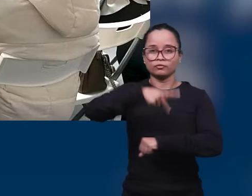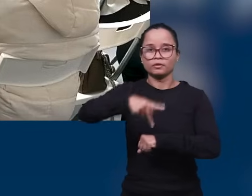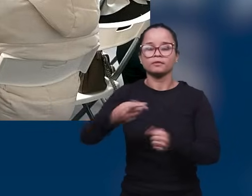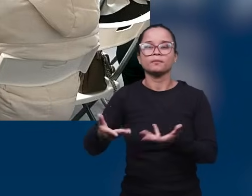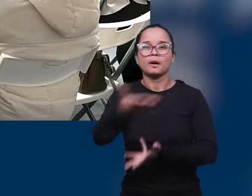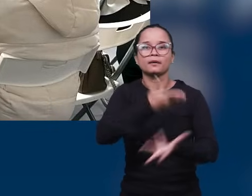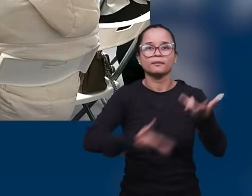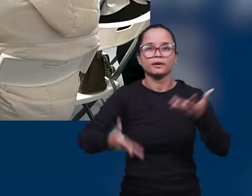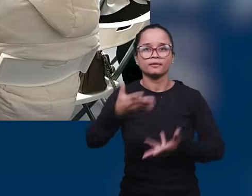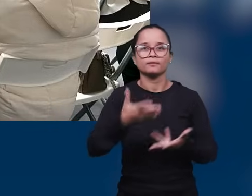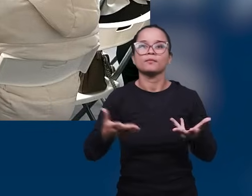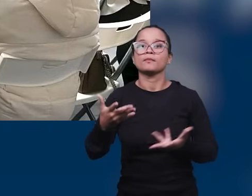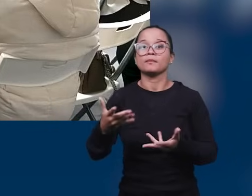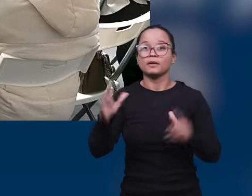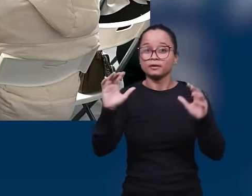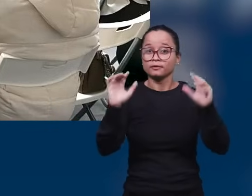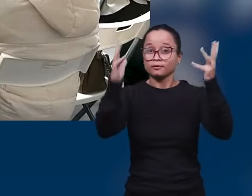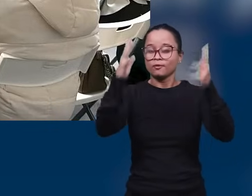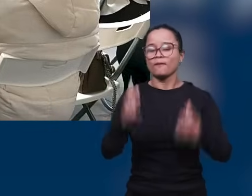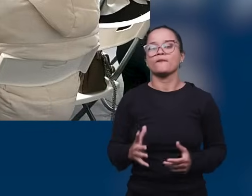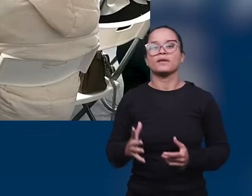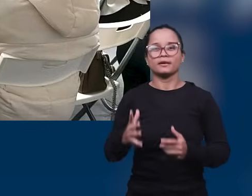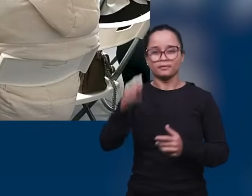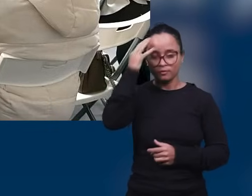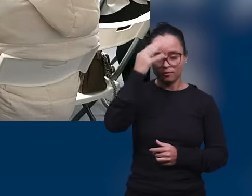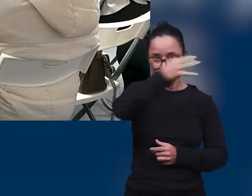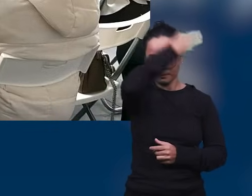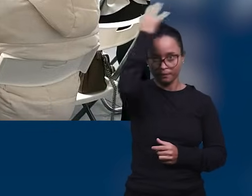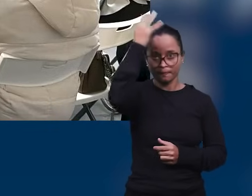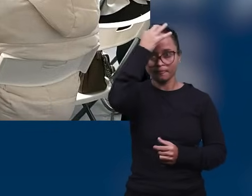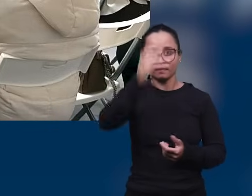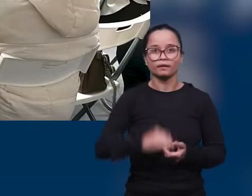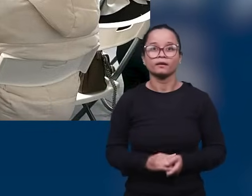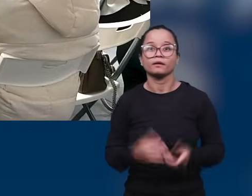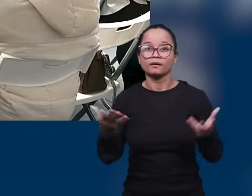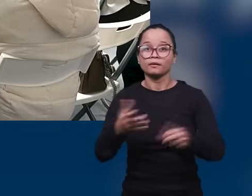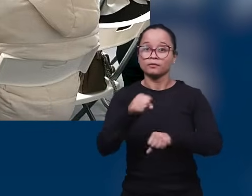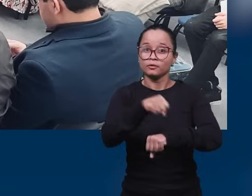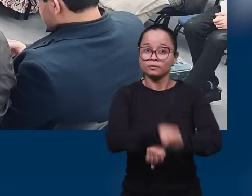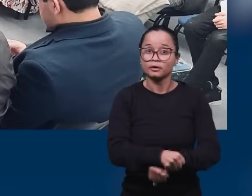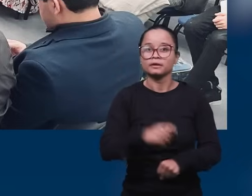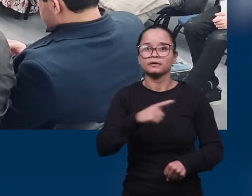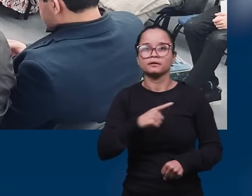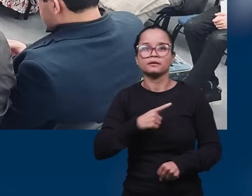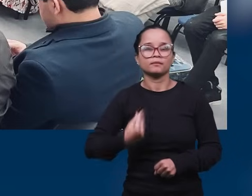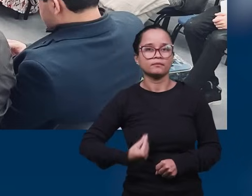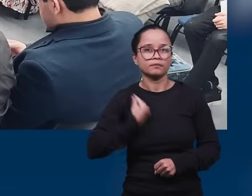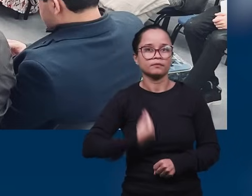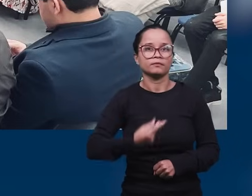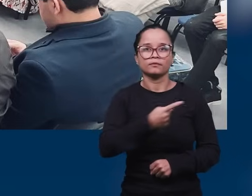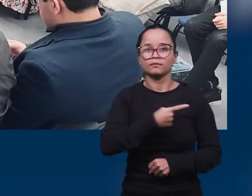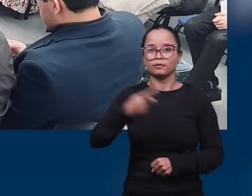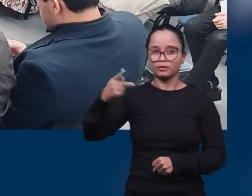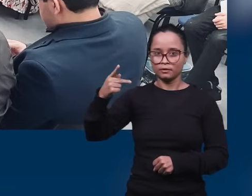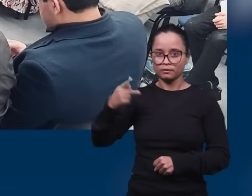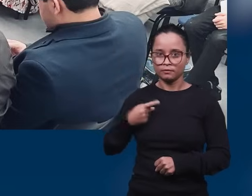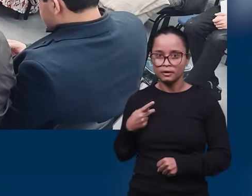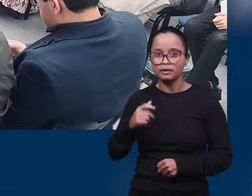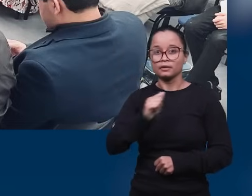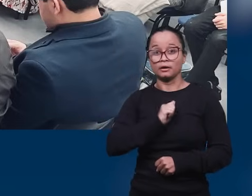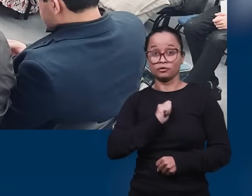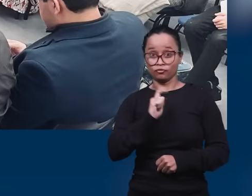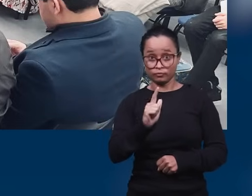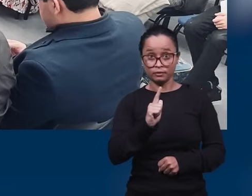regiões do país para participarem deste evento, uma grande festa espiritual. Para este seminário estiveram presentes os pastores